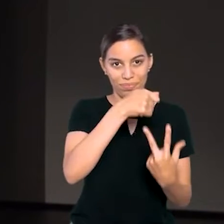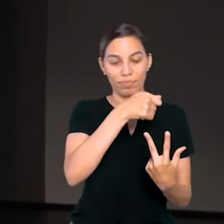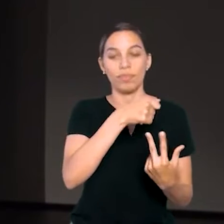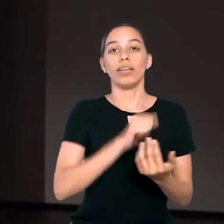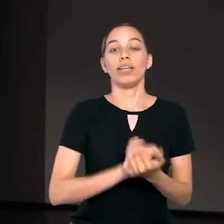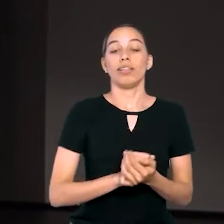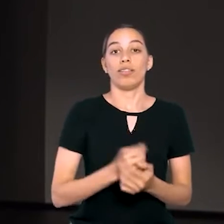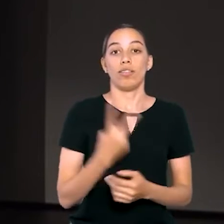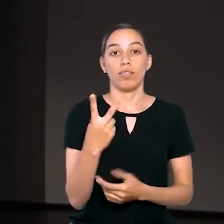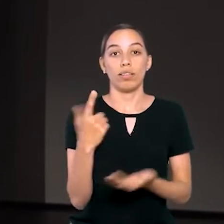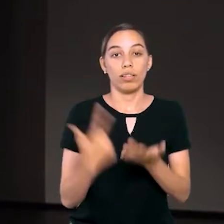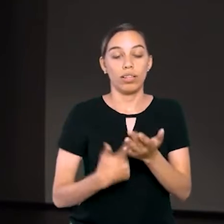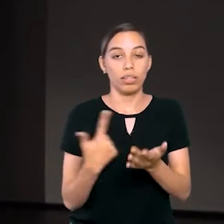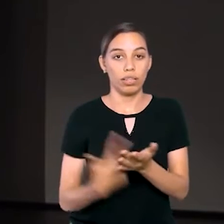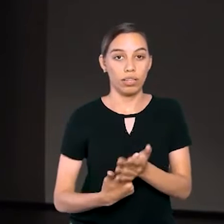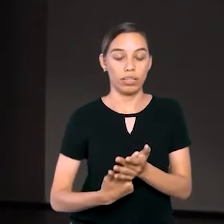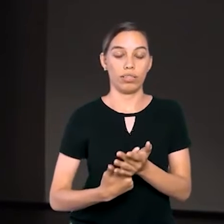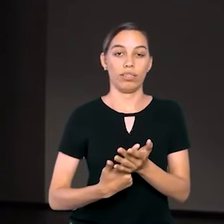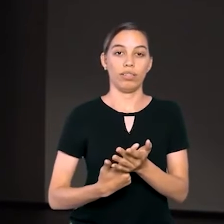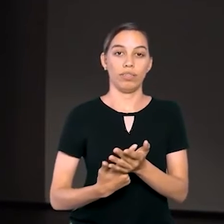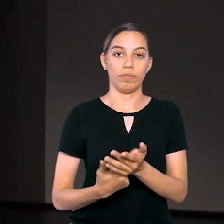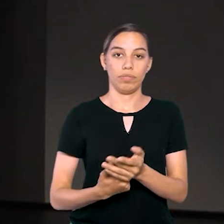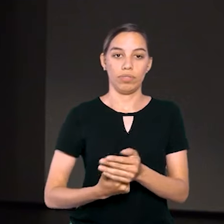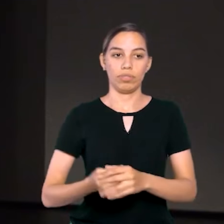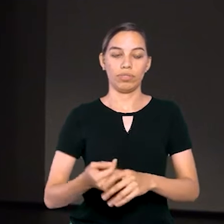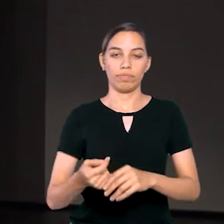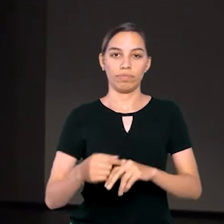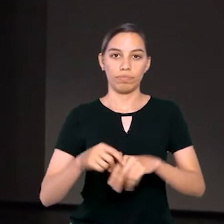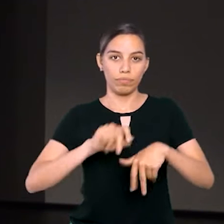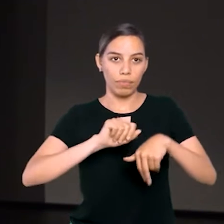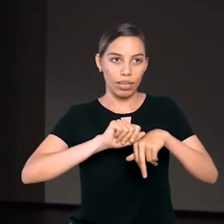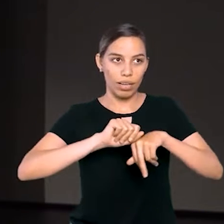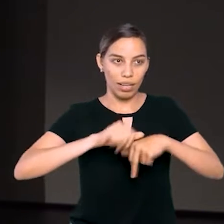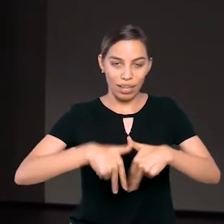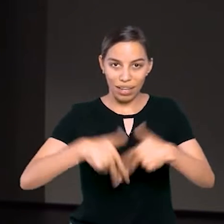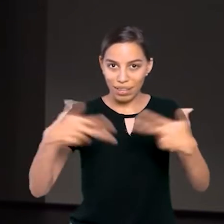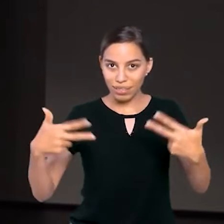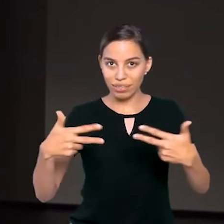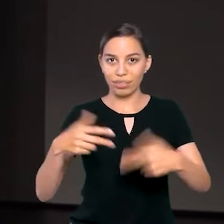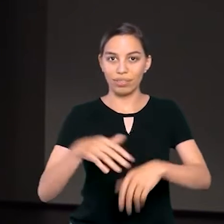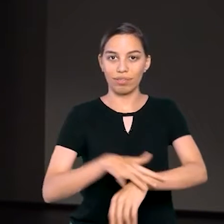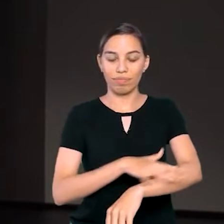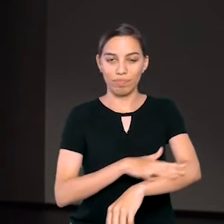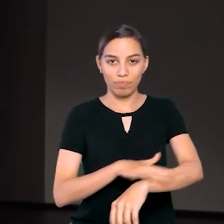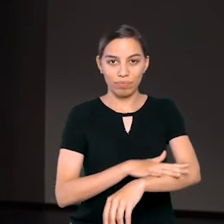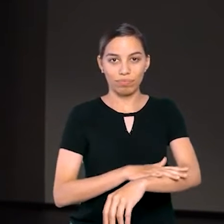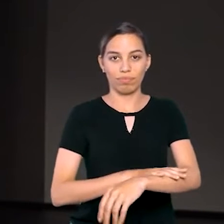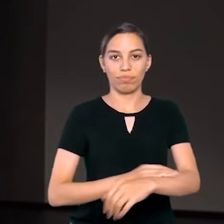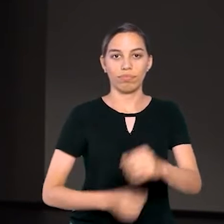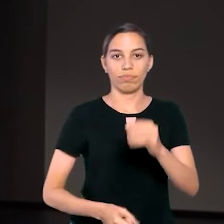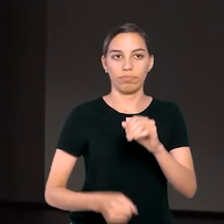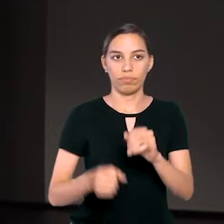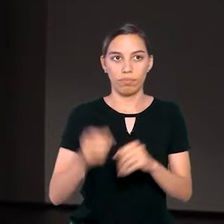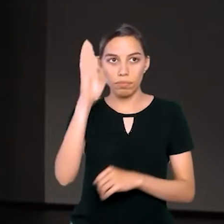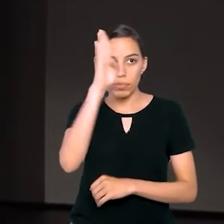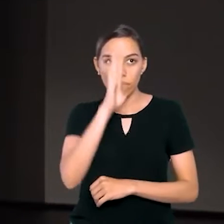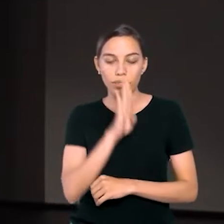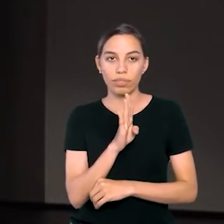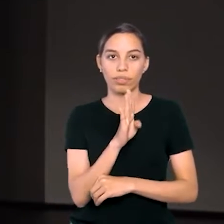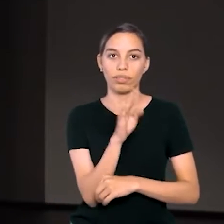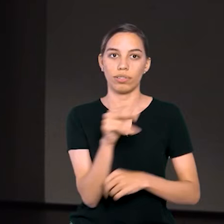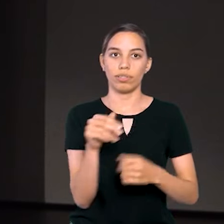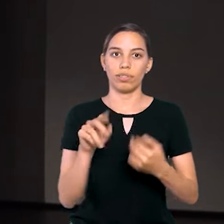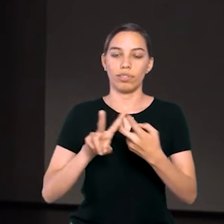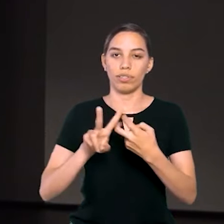de livros de temática étnico-racial e de gênero. Membro da Articulação Brasileira de Indígenas